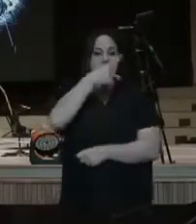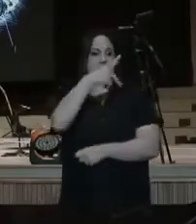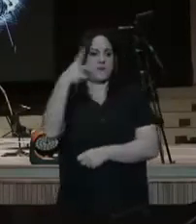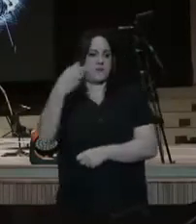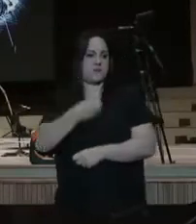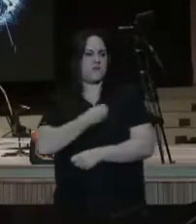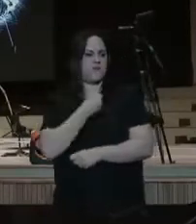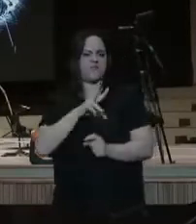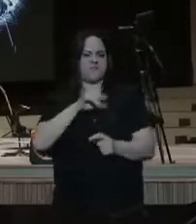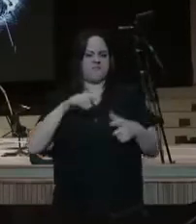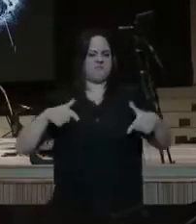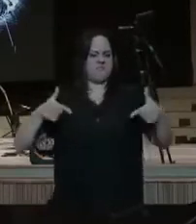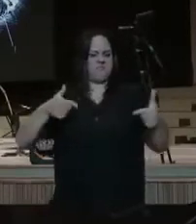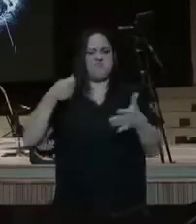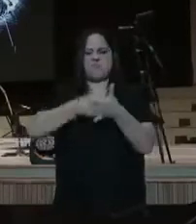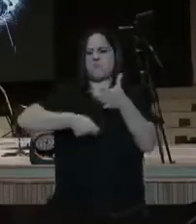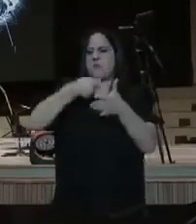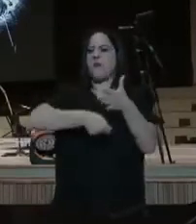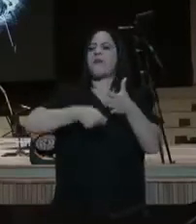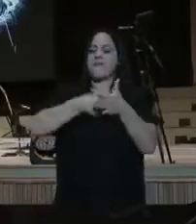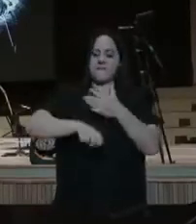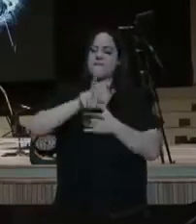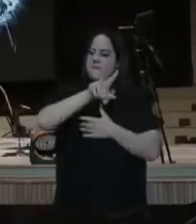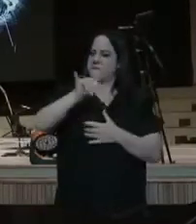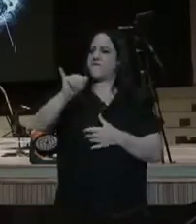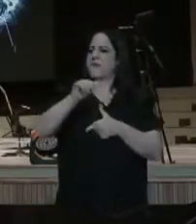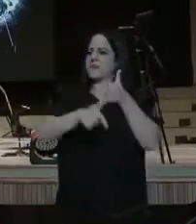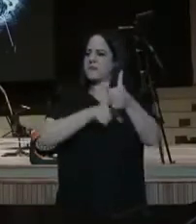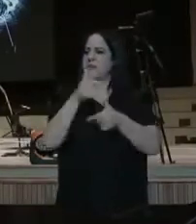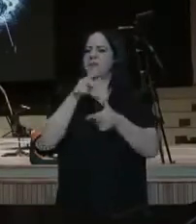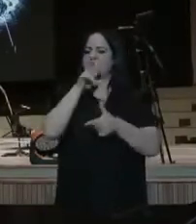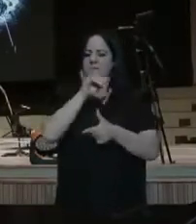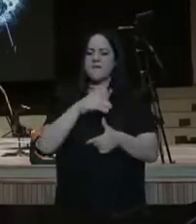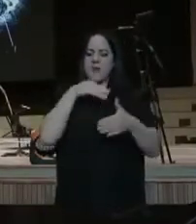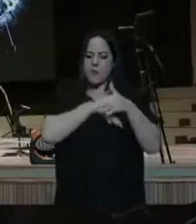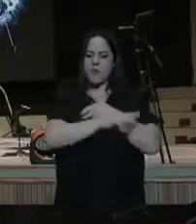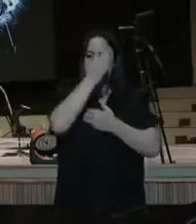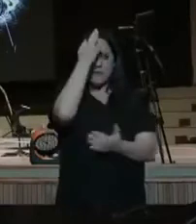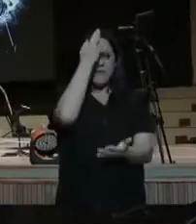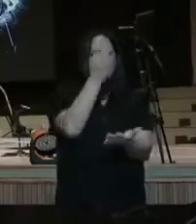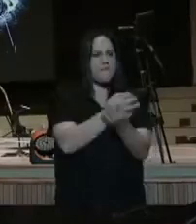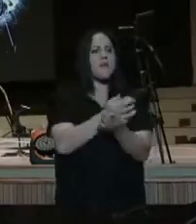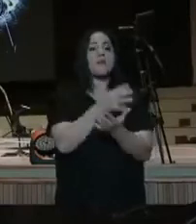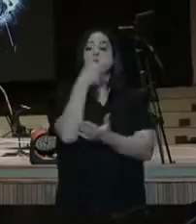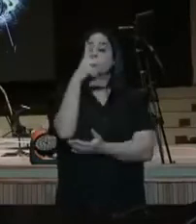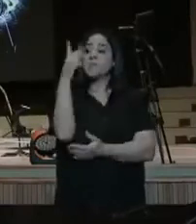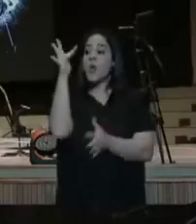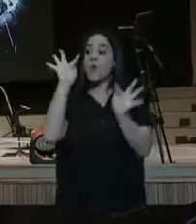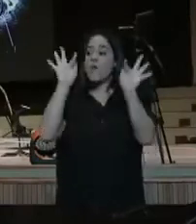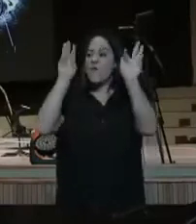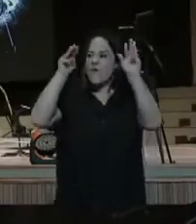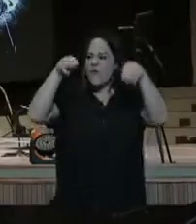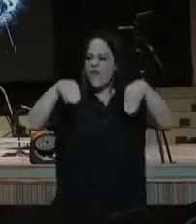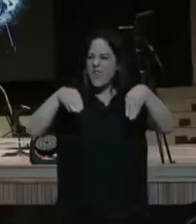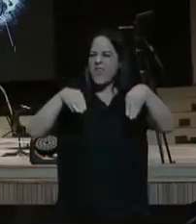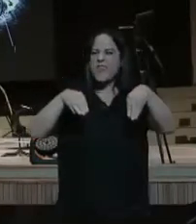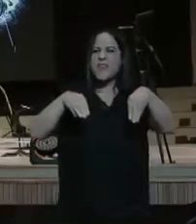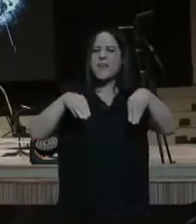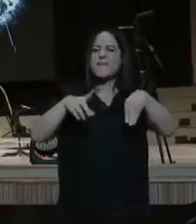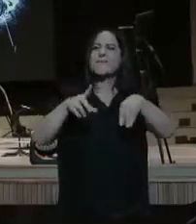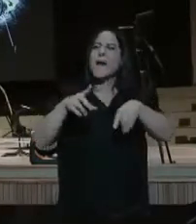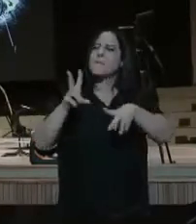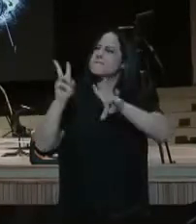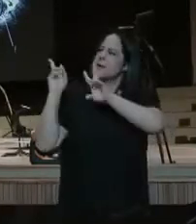o bom combate você vai correr a carreira você vai guardar fé você no seu fim lá no finalzinho você vai olhar para